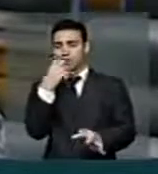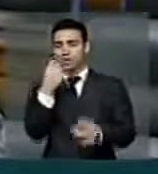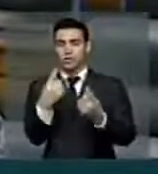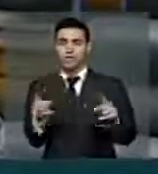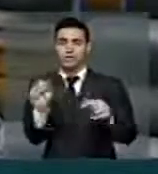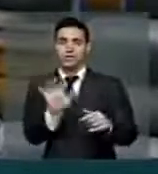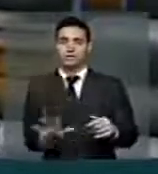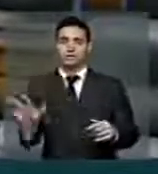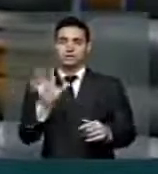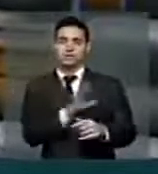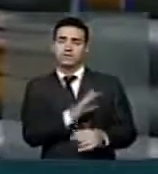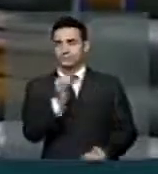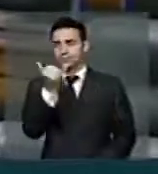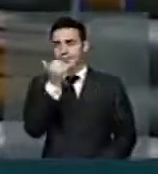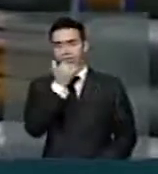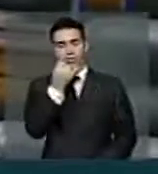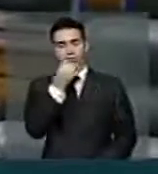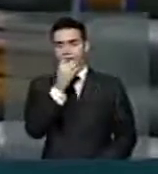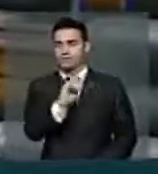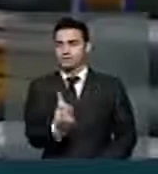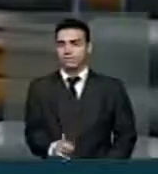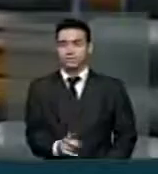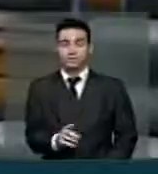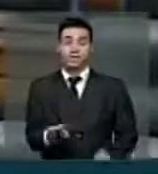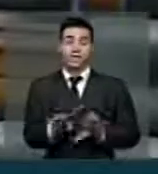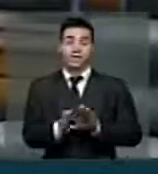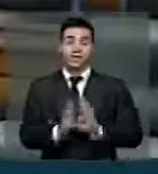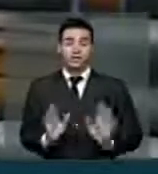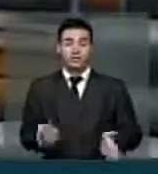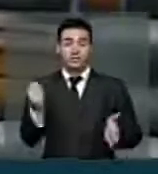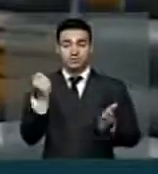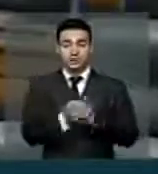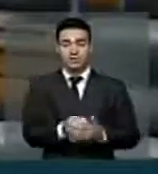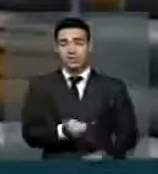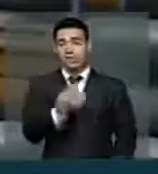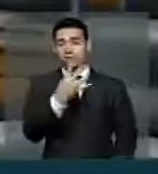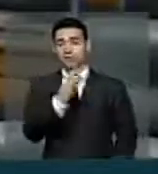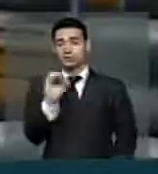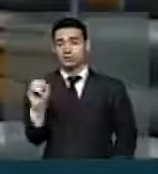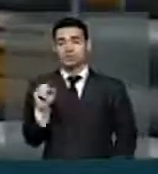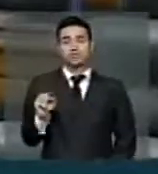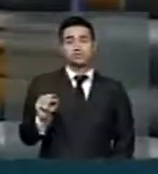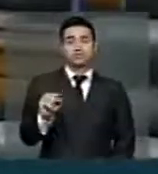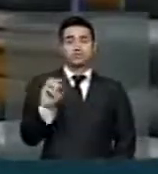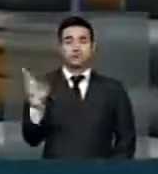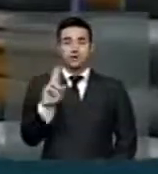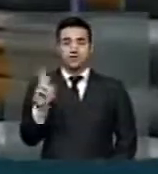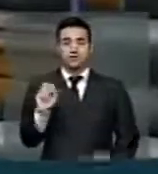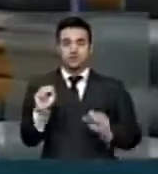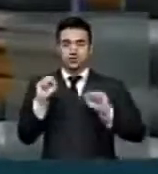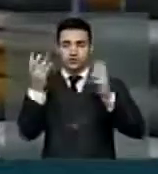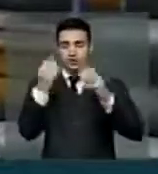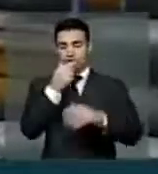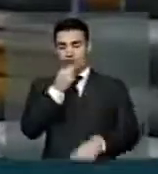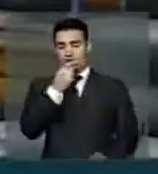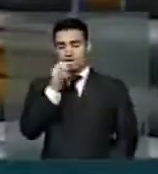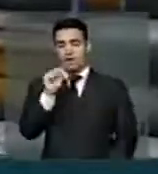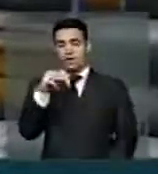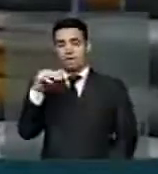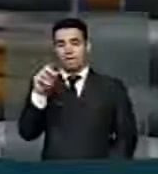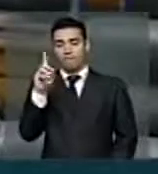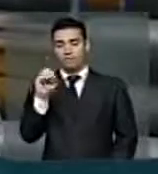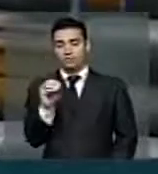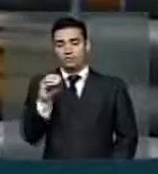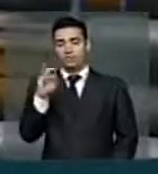com contribuinte no distrito federal e também foram pagos 400.000 reais para o show do Amado Batista